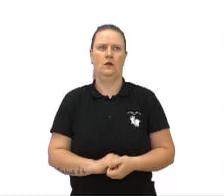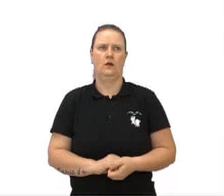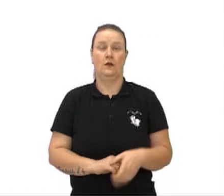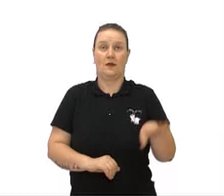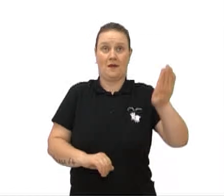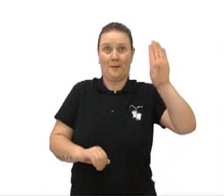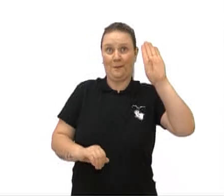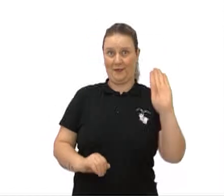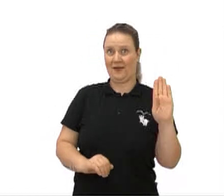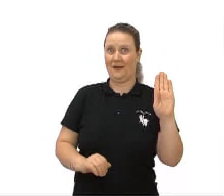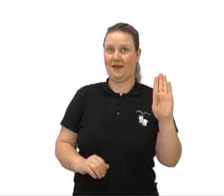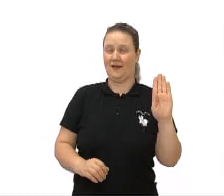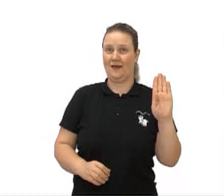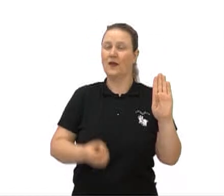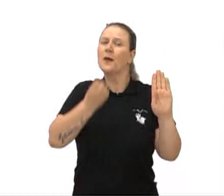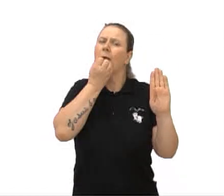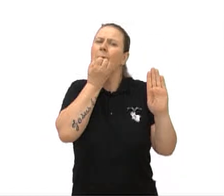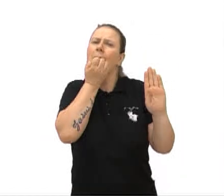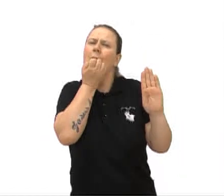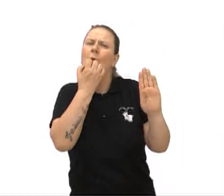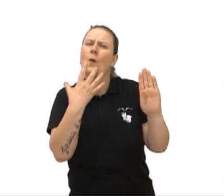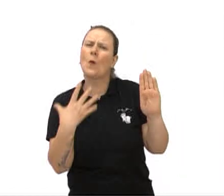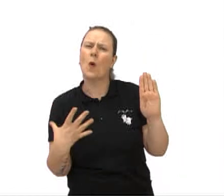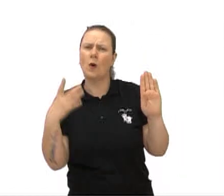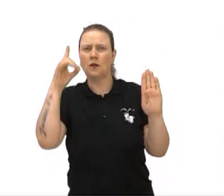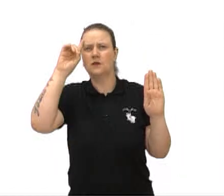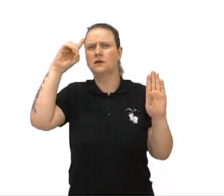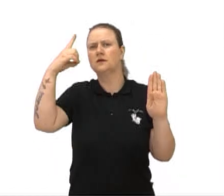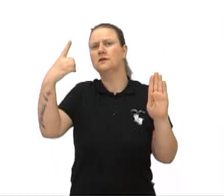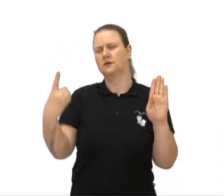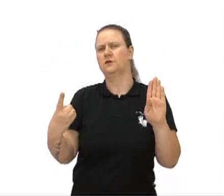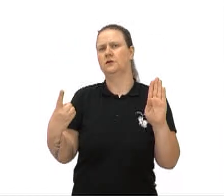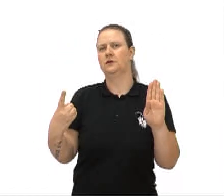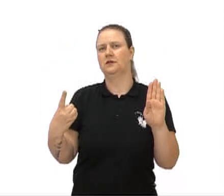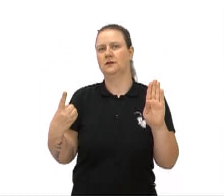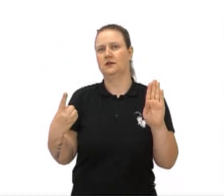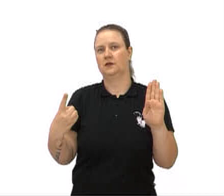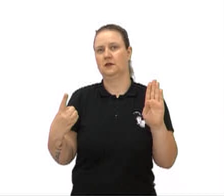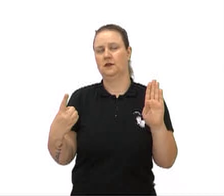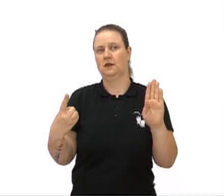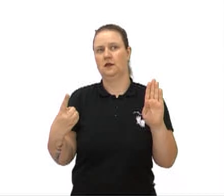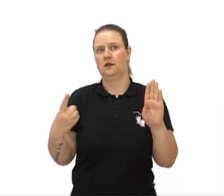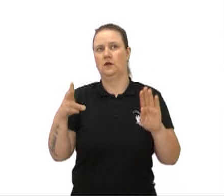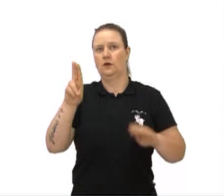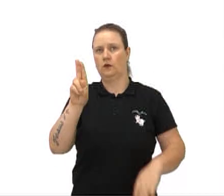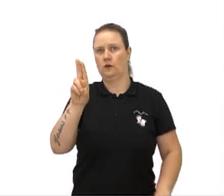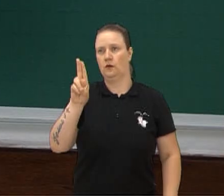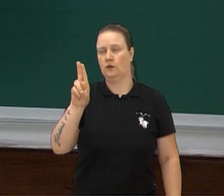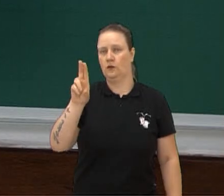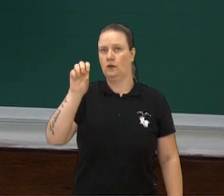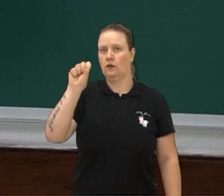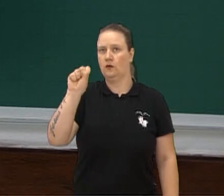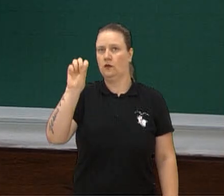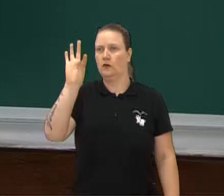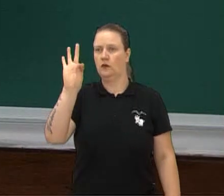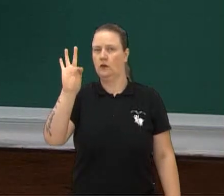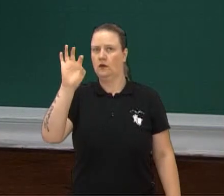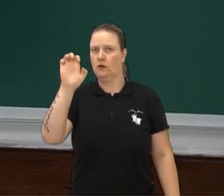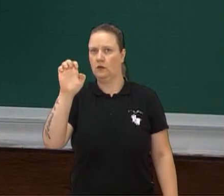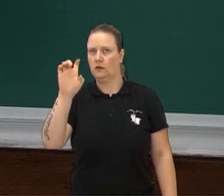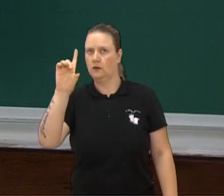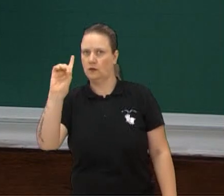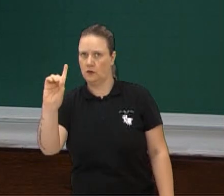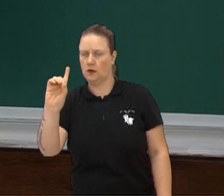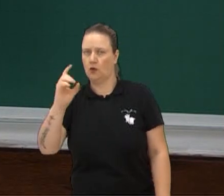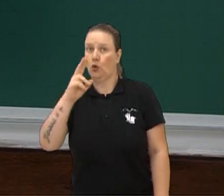correcta é la B. Buenos días. ¿Cómo está usted? Como eu falei, né, o usted nós utilizamos de uma maneira mais formal.